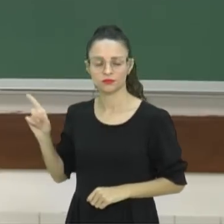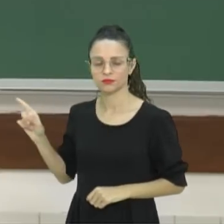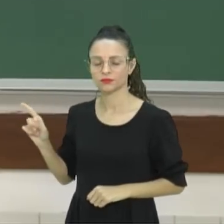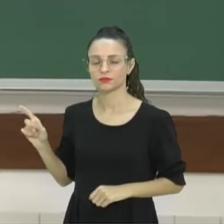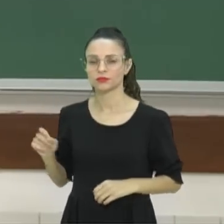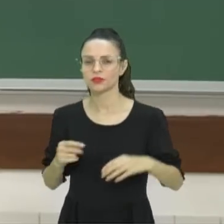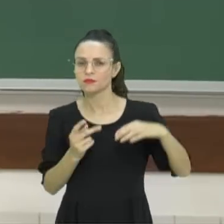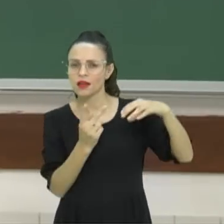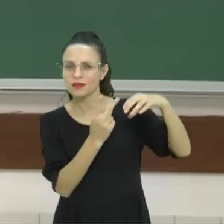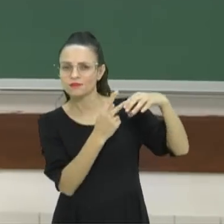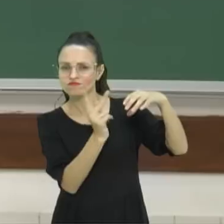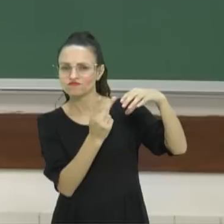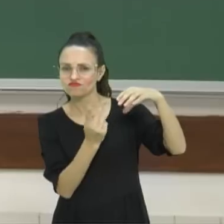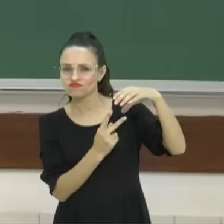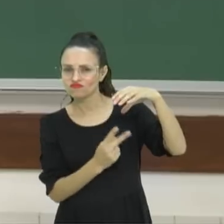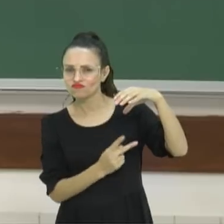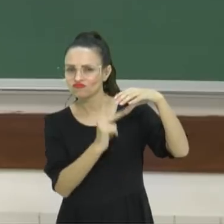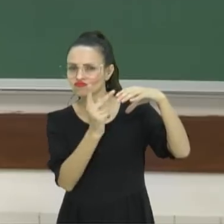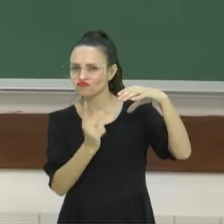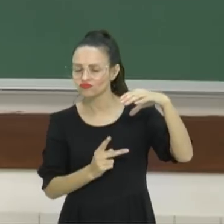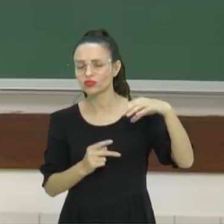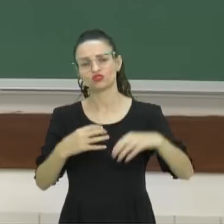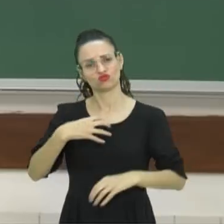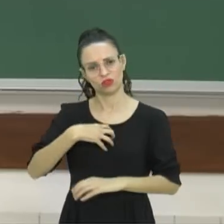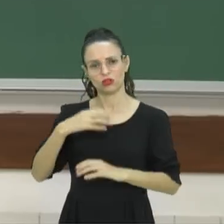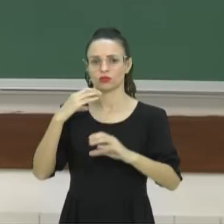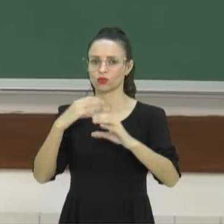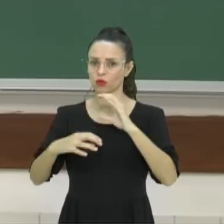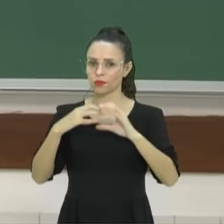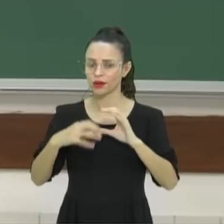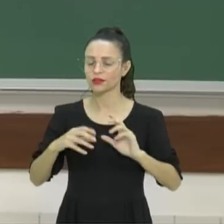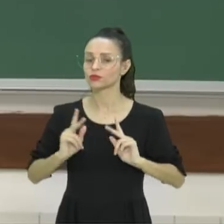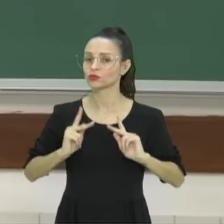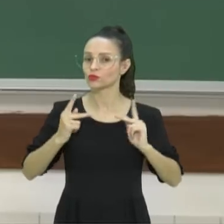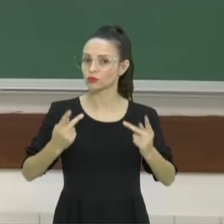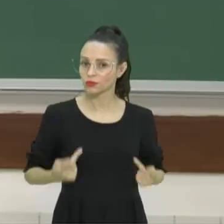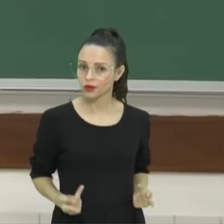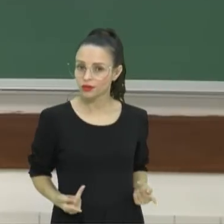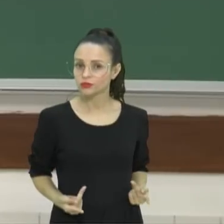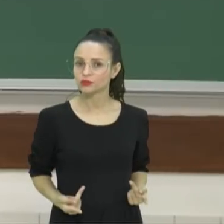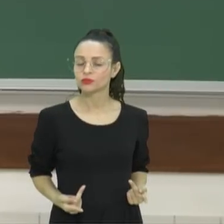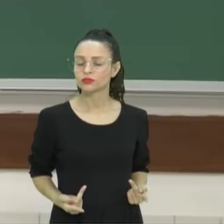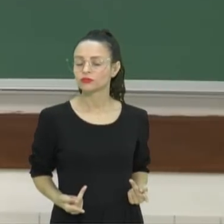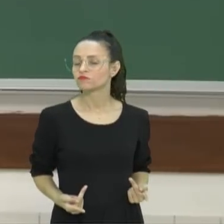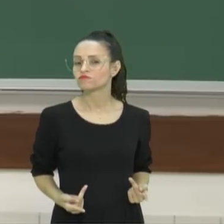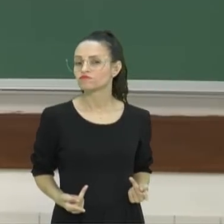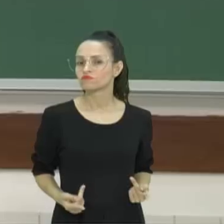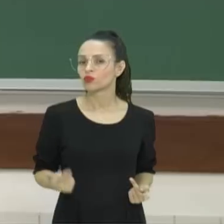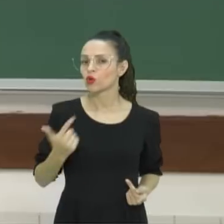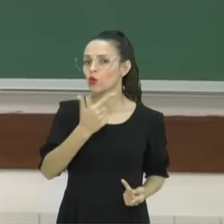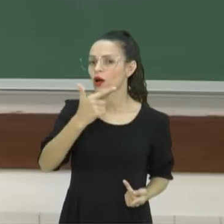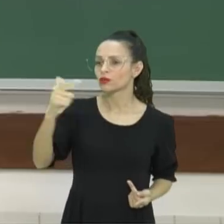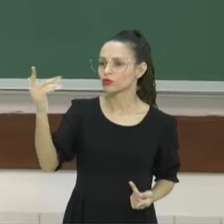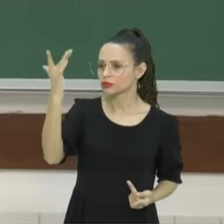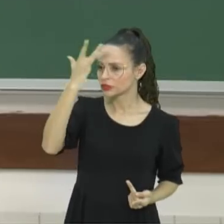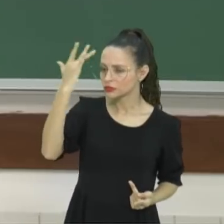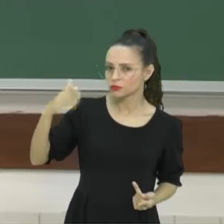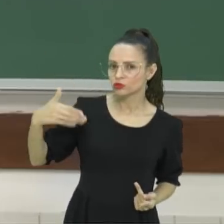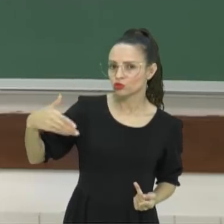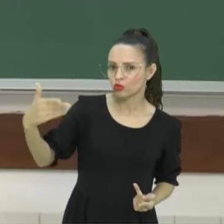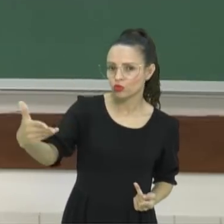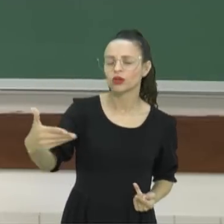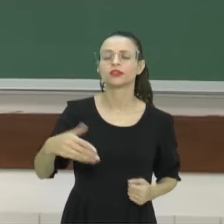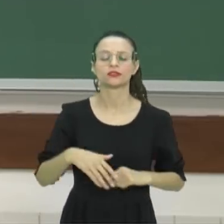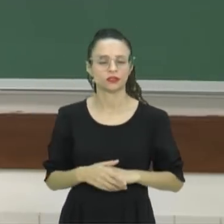artes rupestres uma forma de comunicação do ser humano com os outros que viriam na sequência.